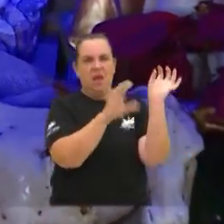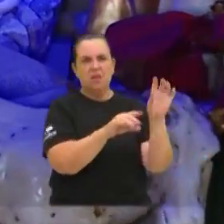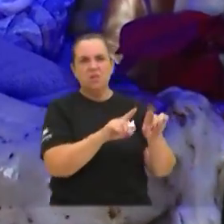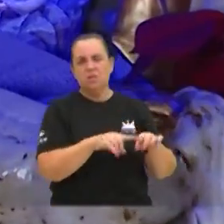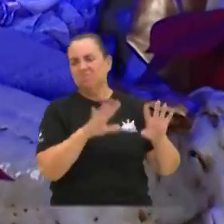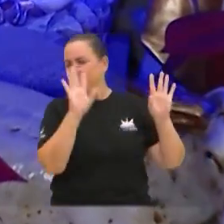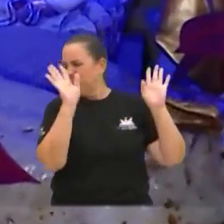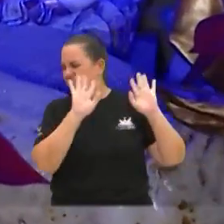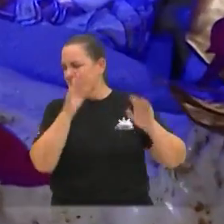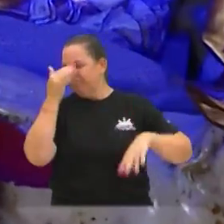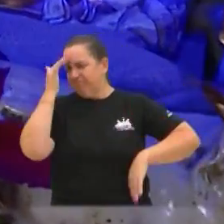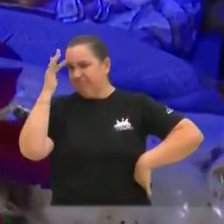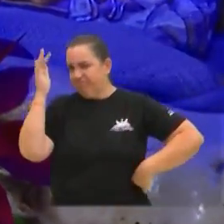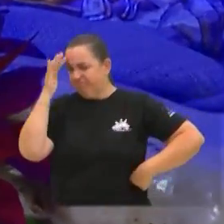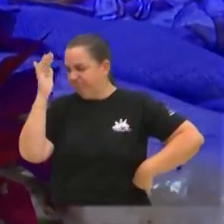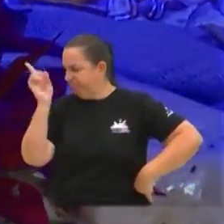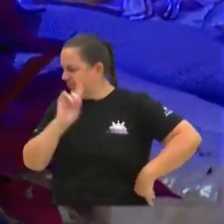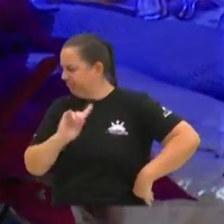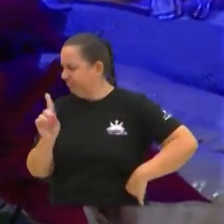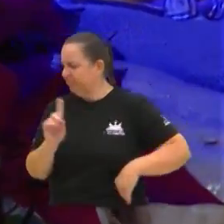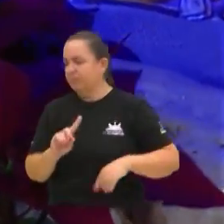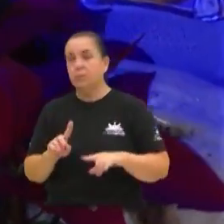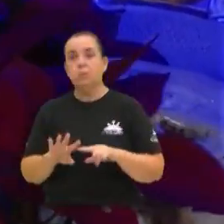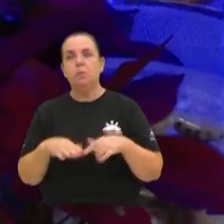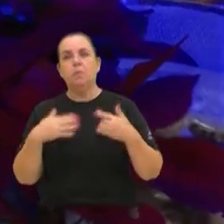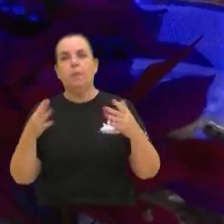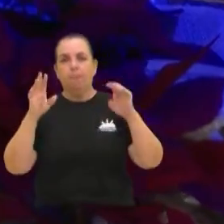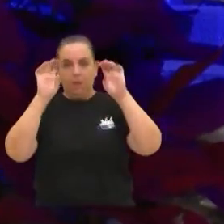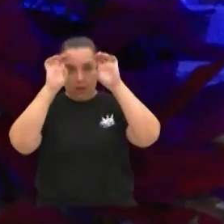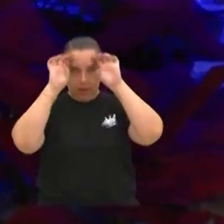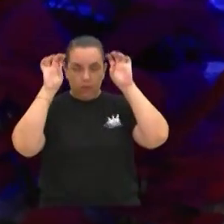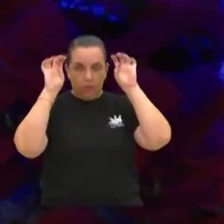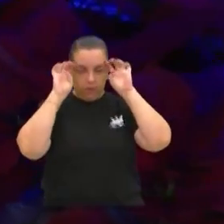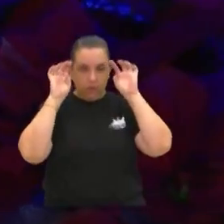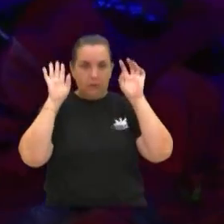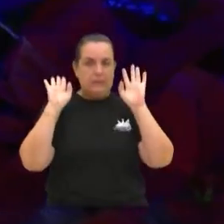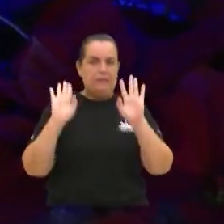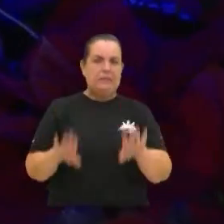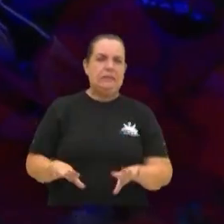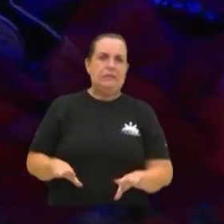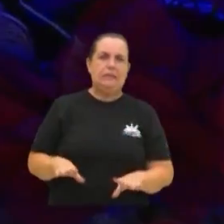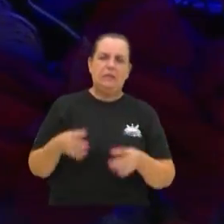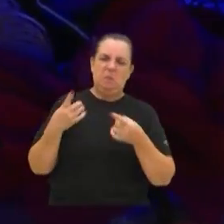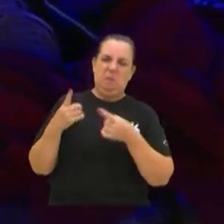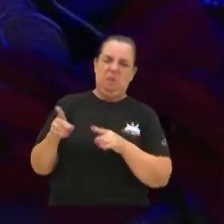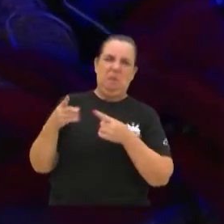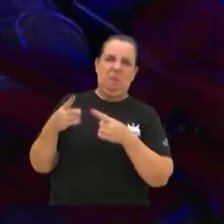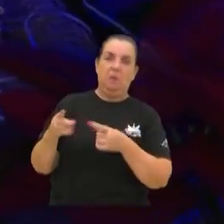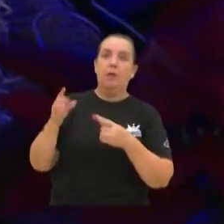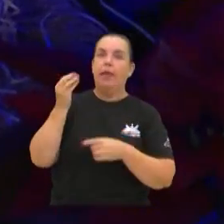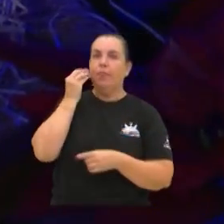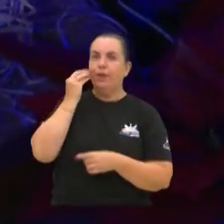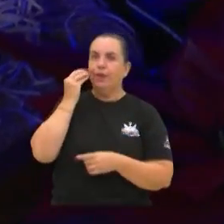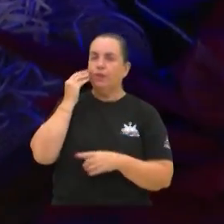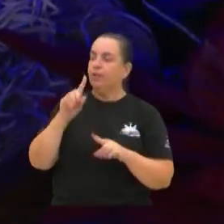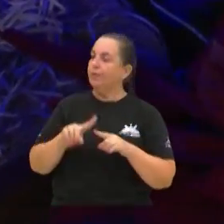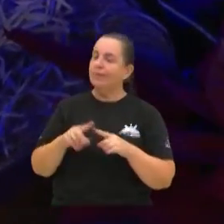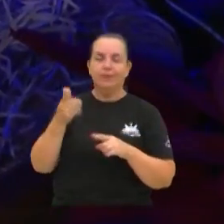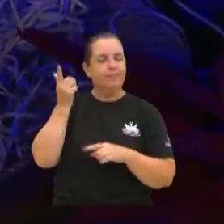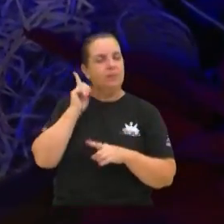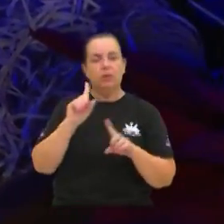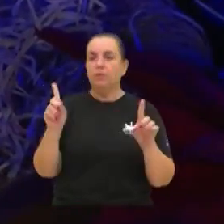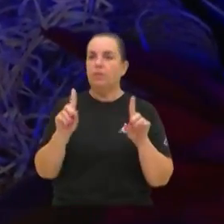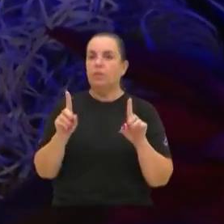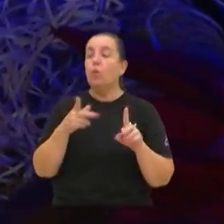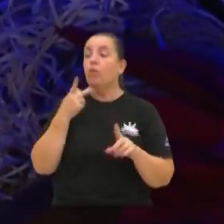Estavam iludidos. Foi quando Herodes tentou os ludibriar.